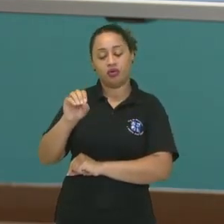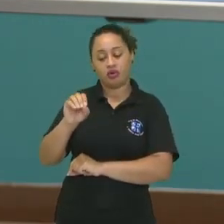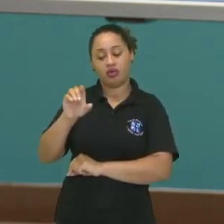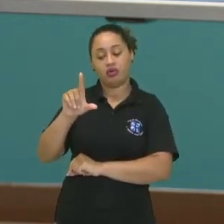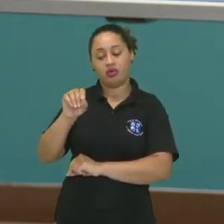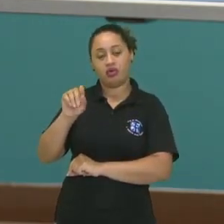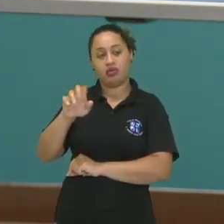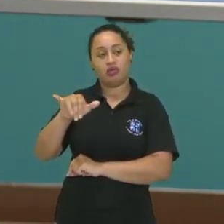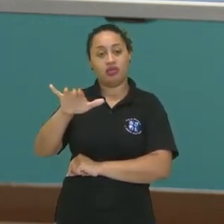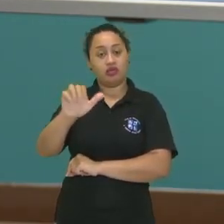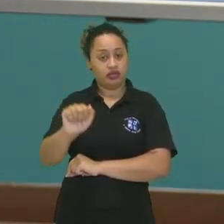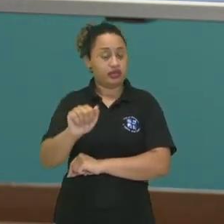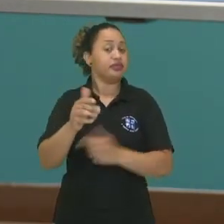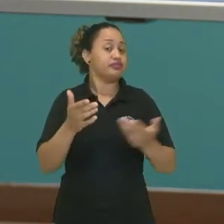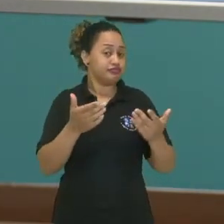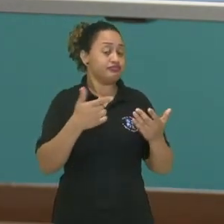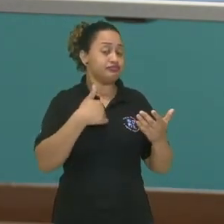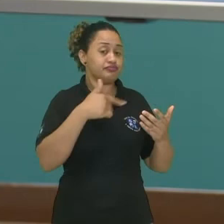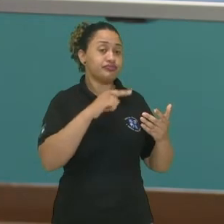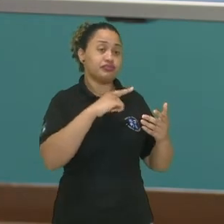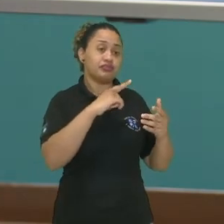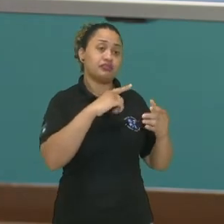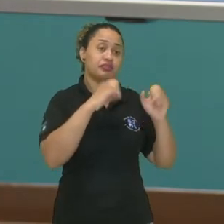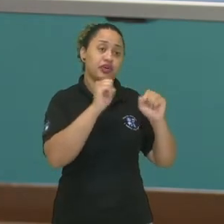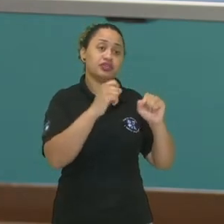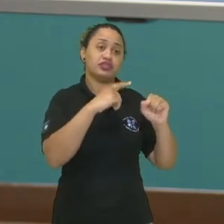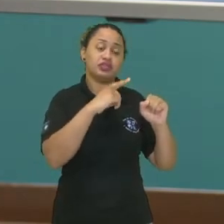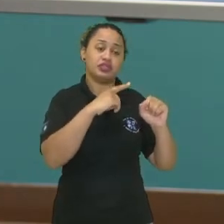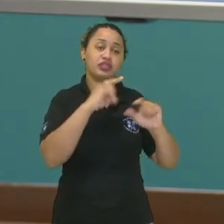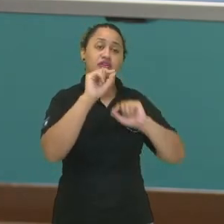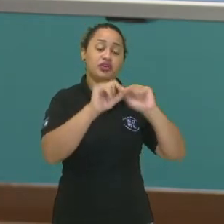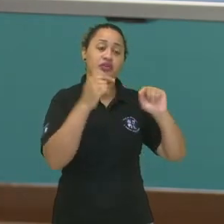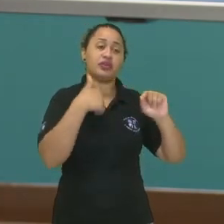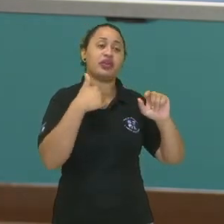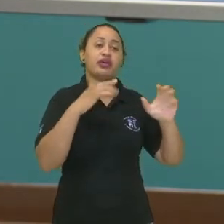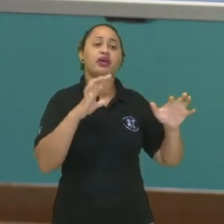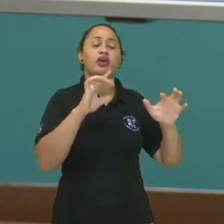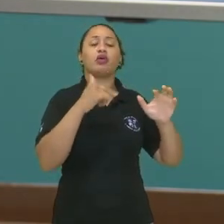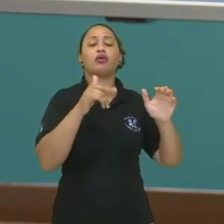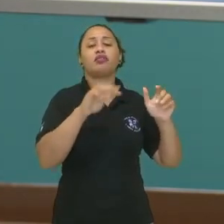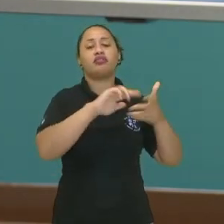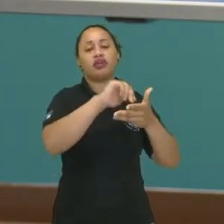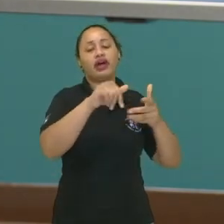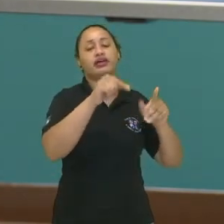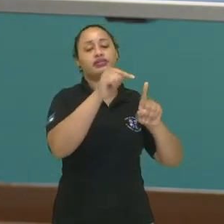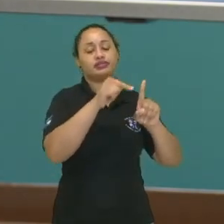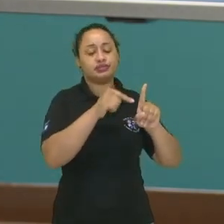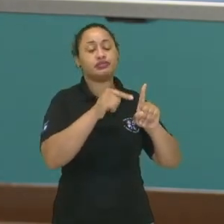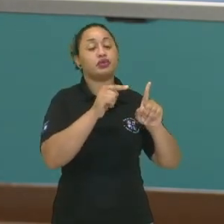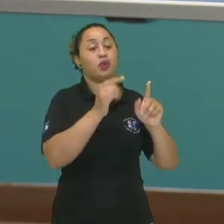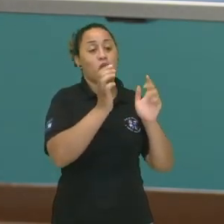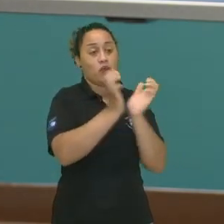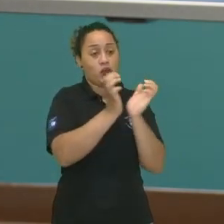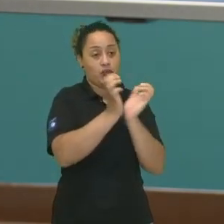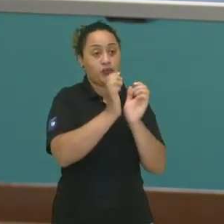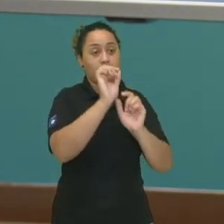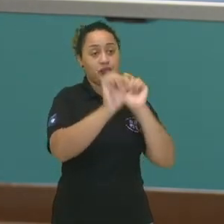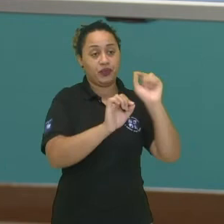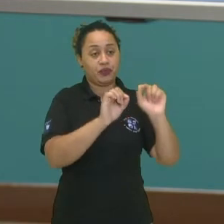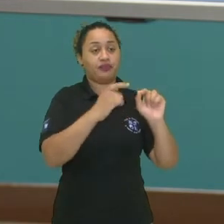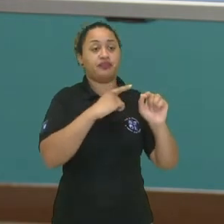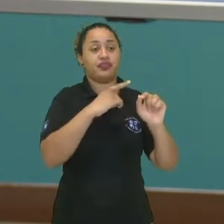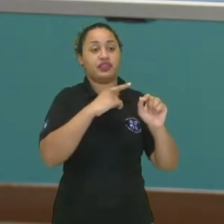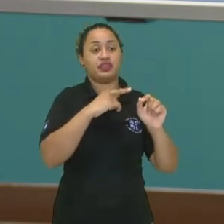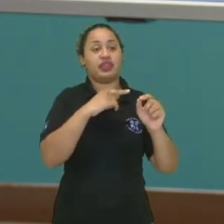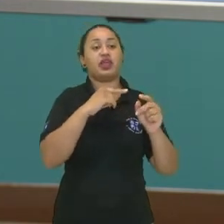a colônia ou as colônias, né? Que nós chamamos, que são agrupamentos de vários indivíduos da mesma espécie, tá? E aqui